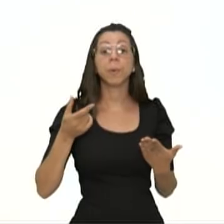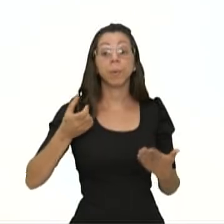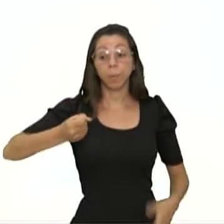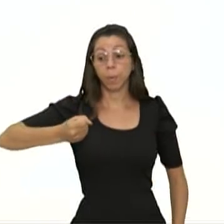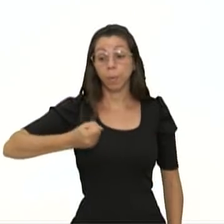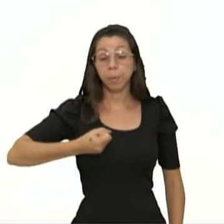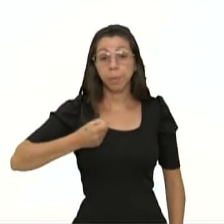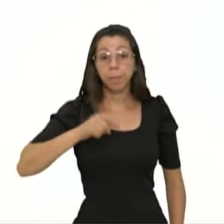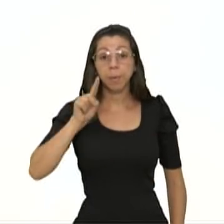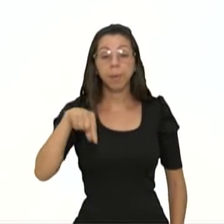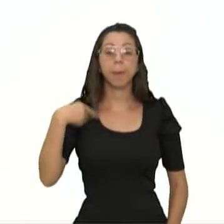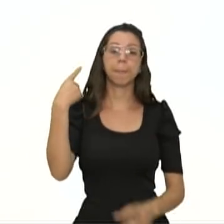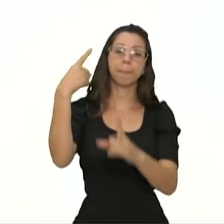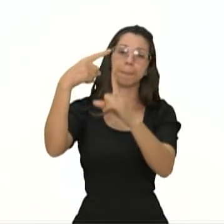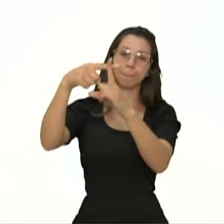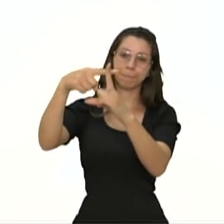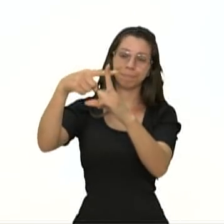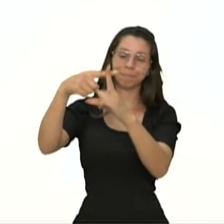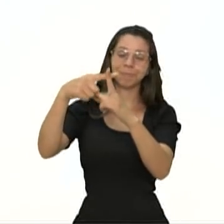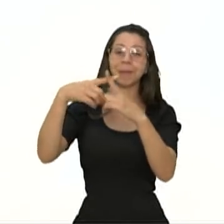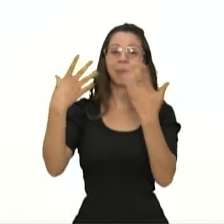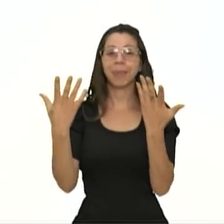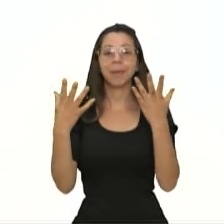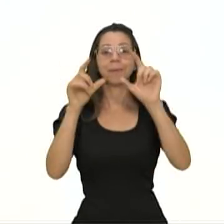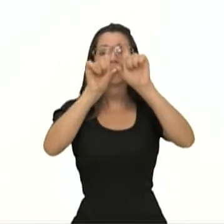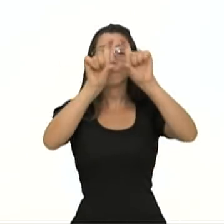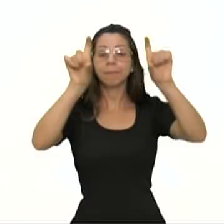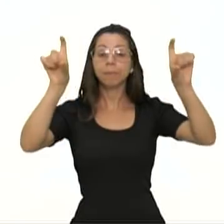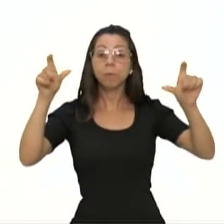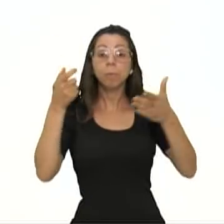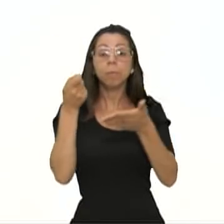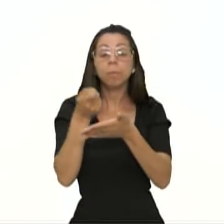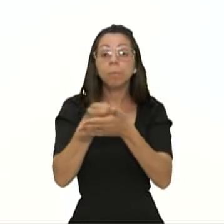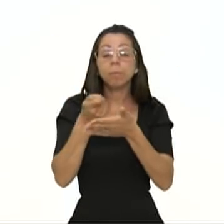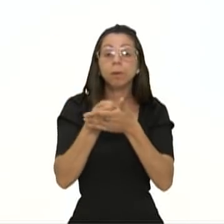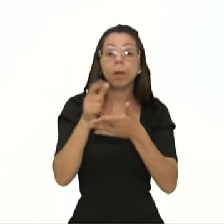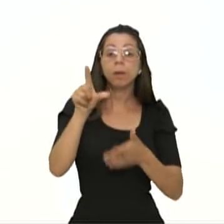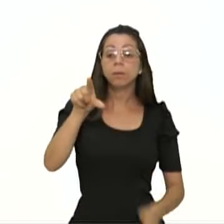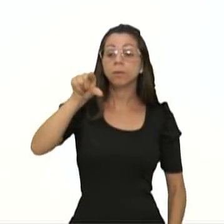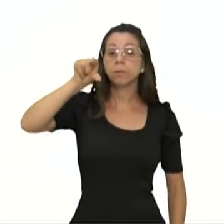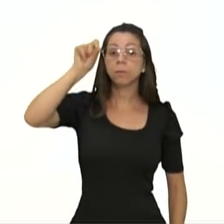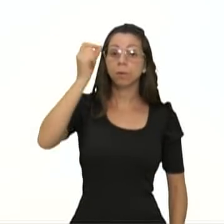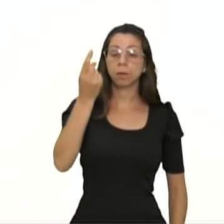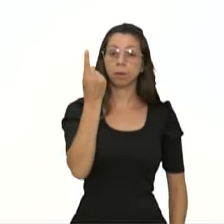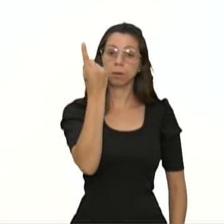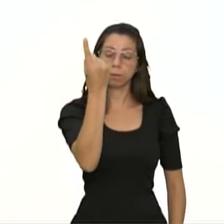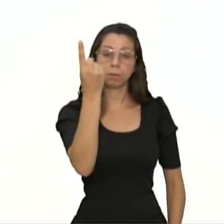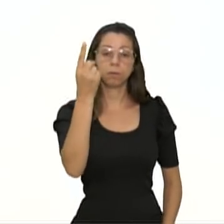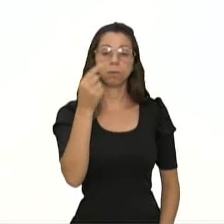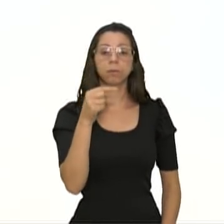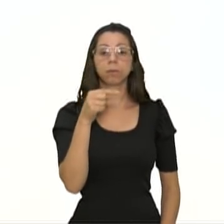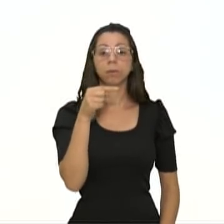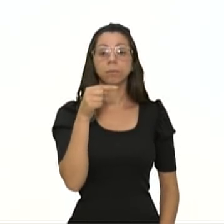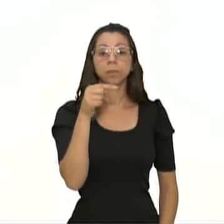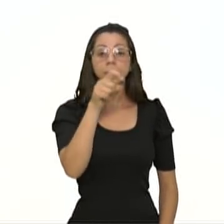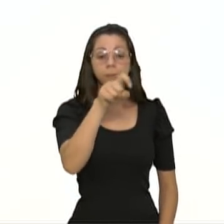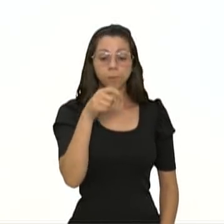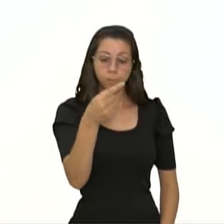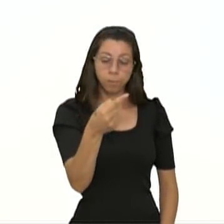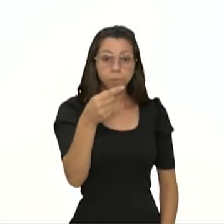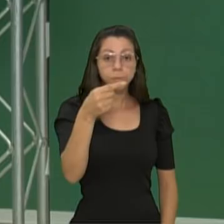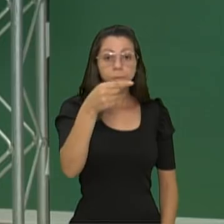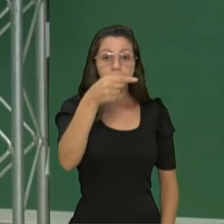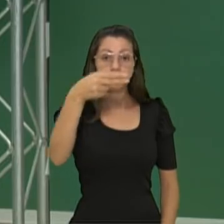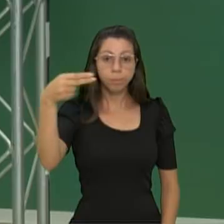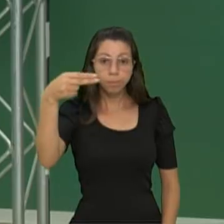só. Então, o enunciado, ele obriga você a escolher essa opção, x1 igual a 3. Então, por